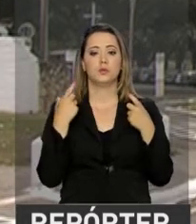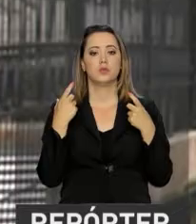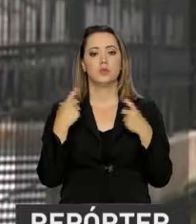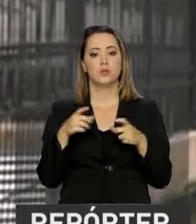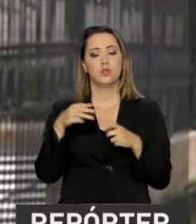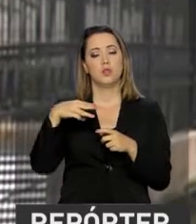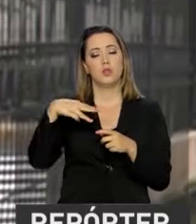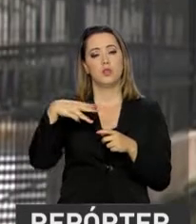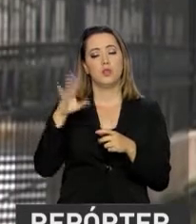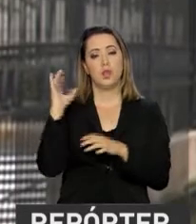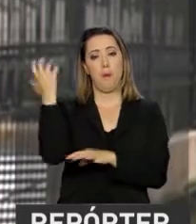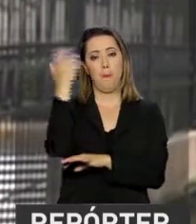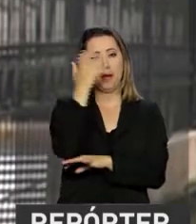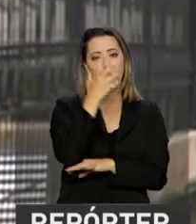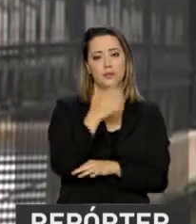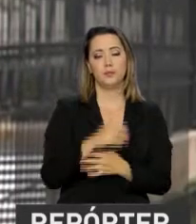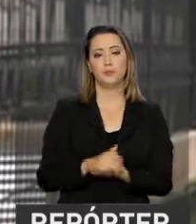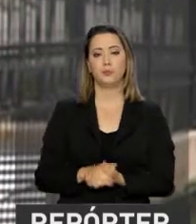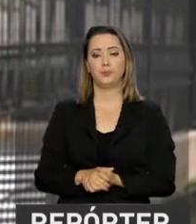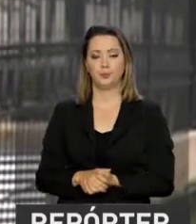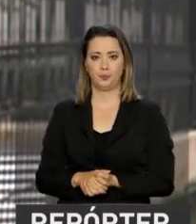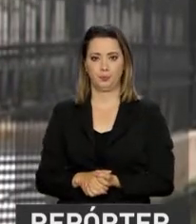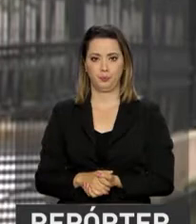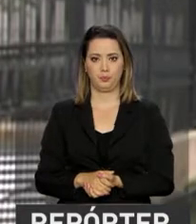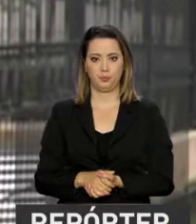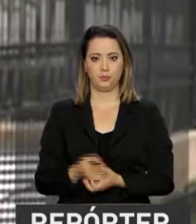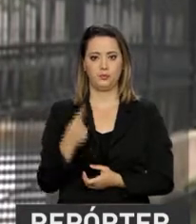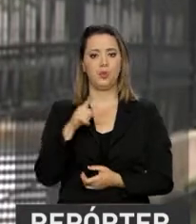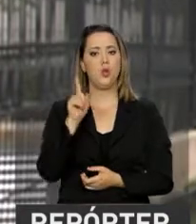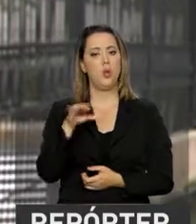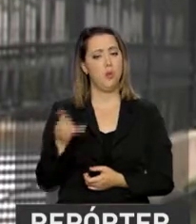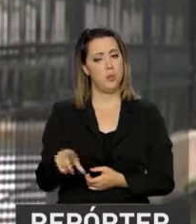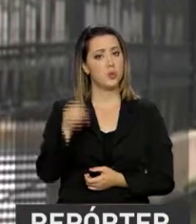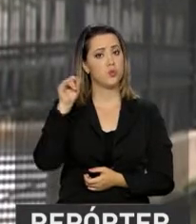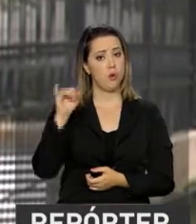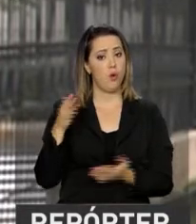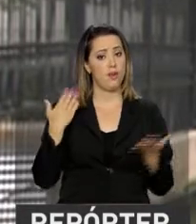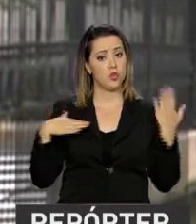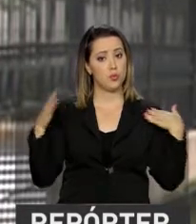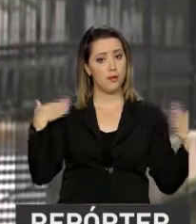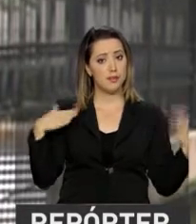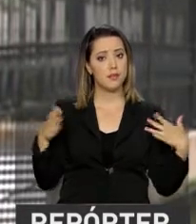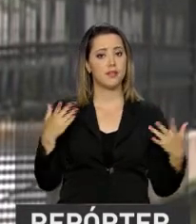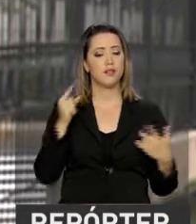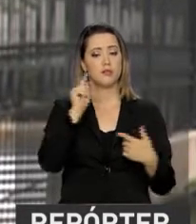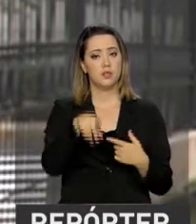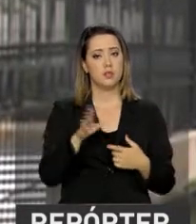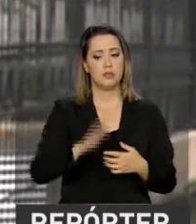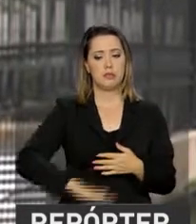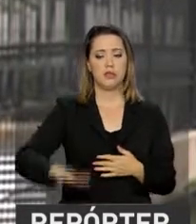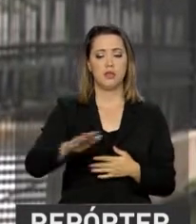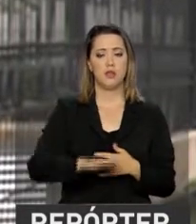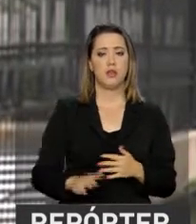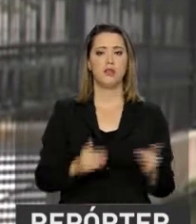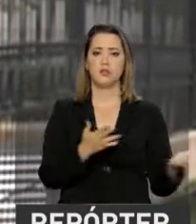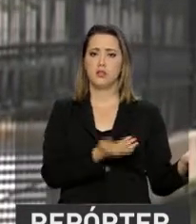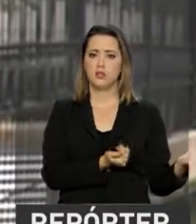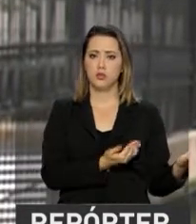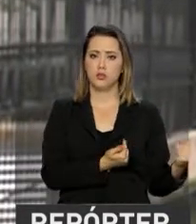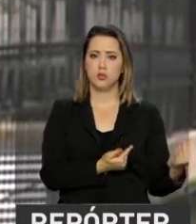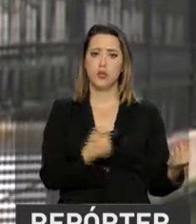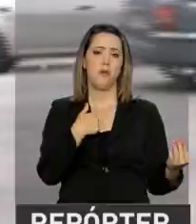parque. Mais uma opção de lazer, tanto para as crianças, para os jovens e até para